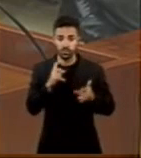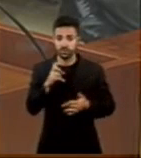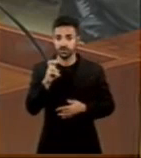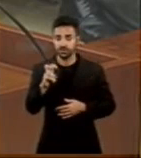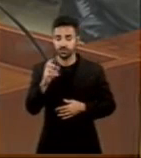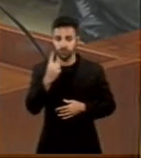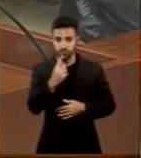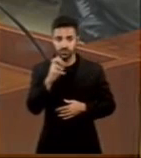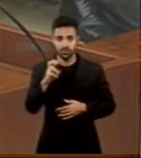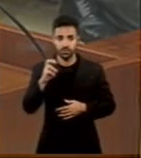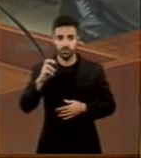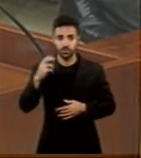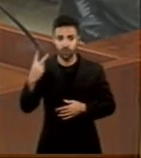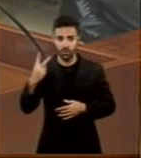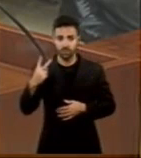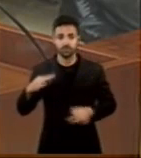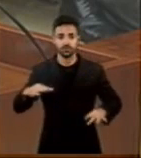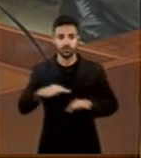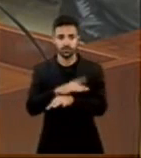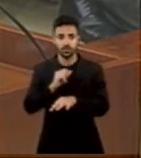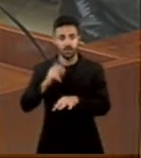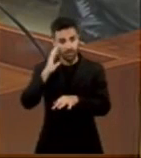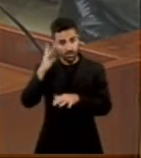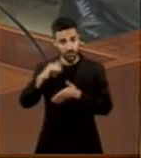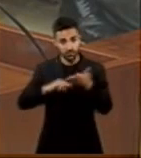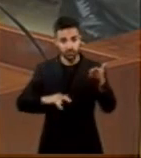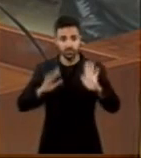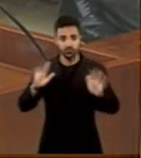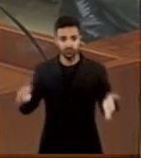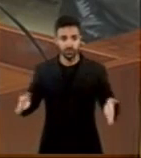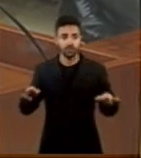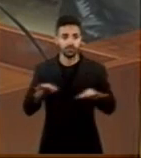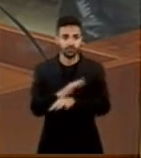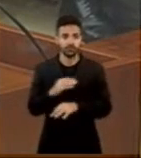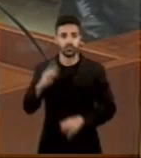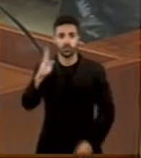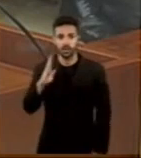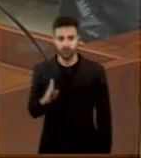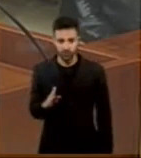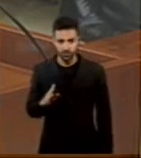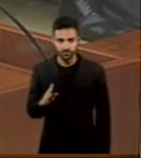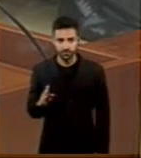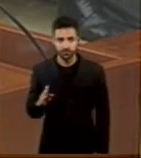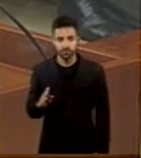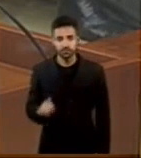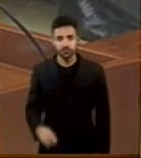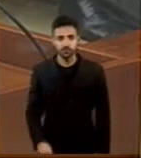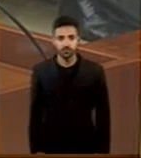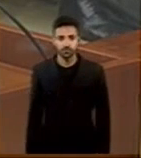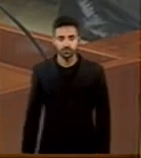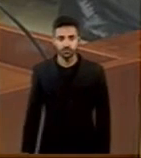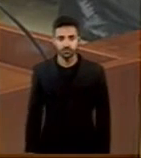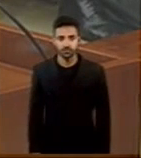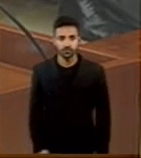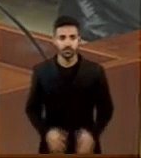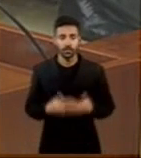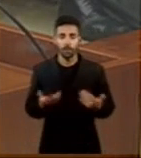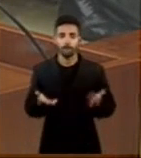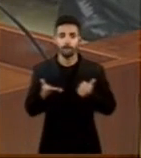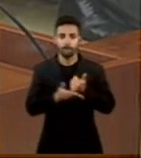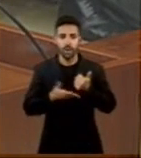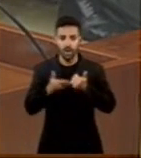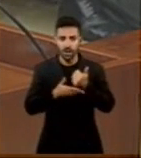normas, essa resolução foi ratificada pelo Brasil e, com base nessa convenção,